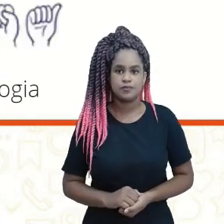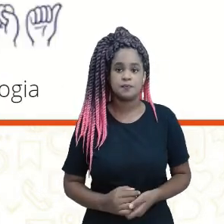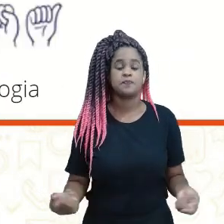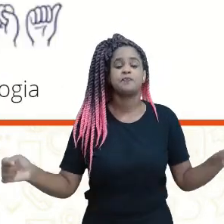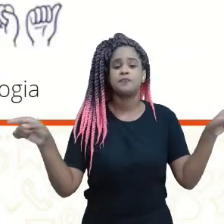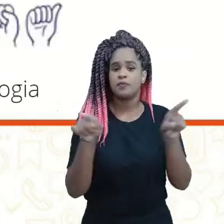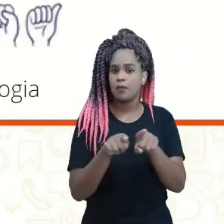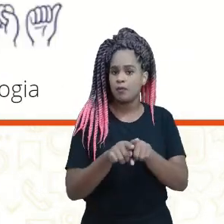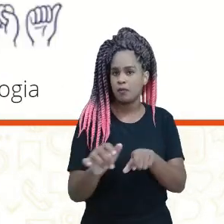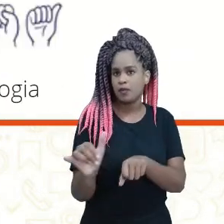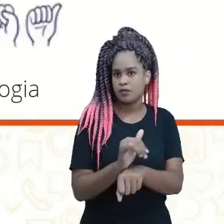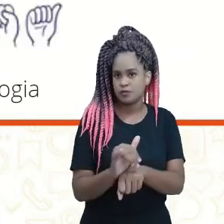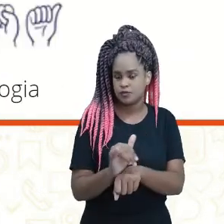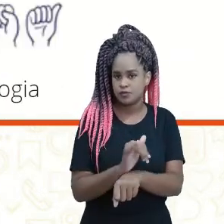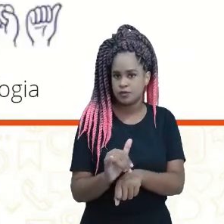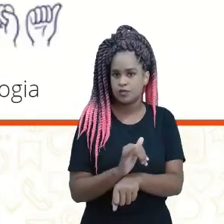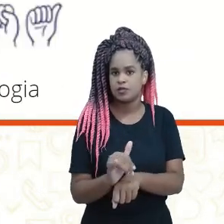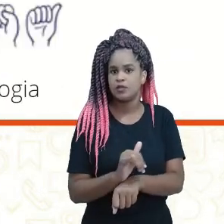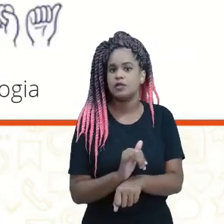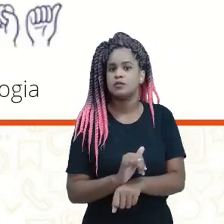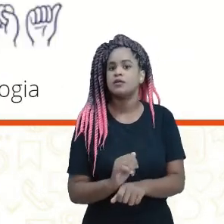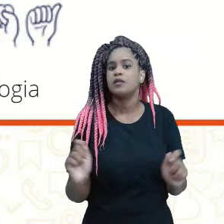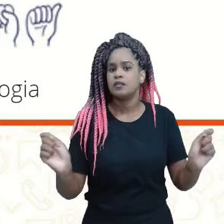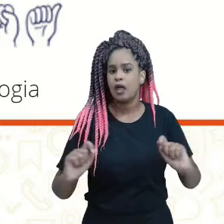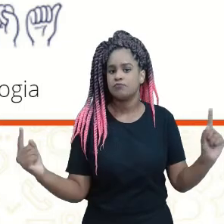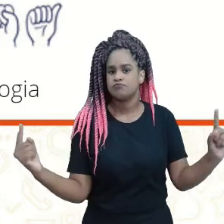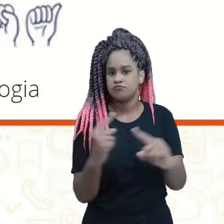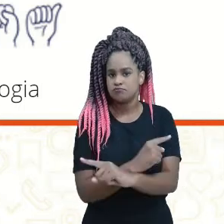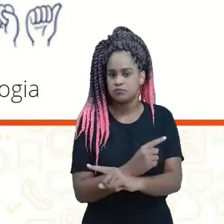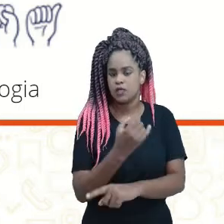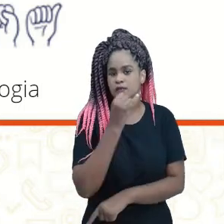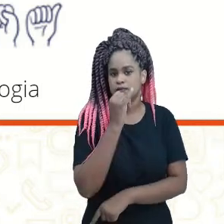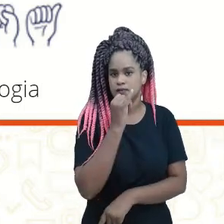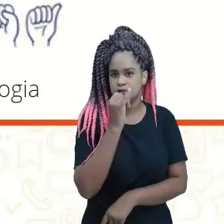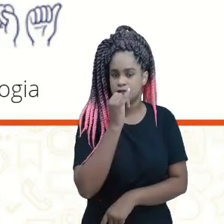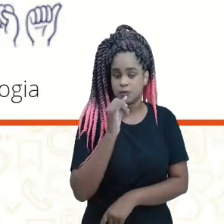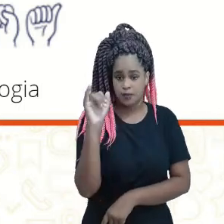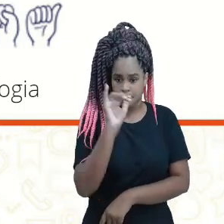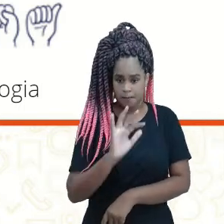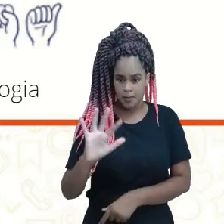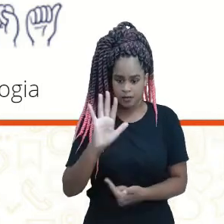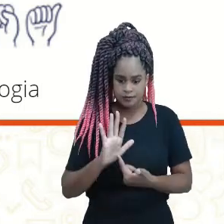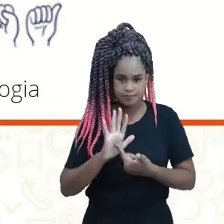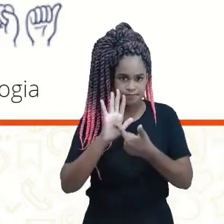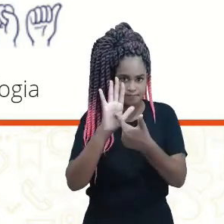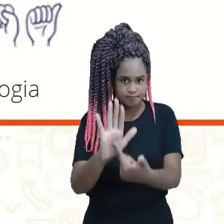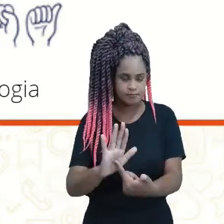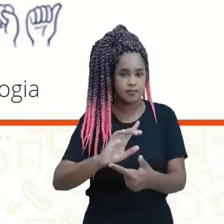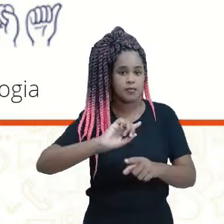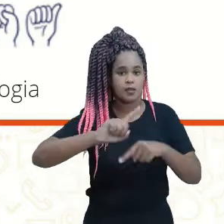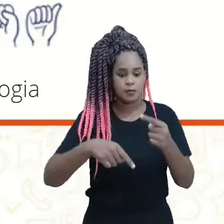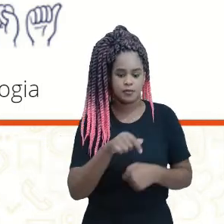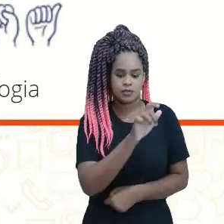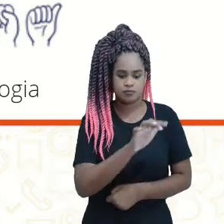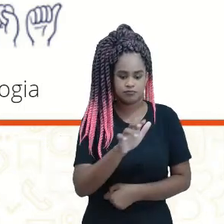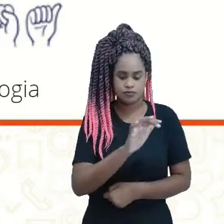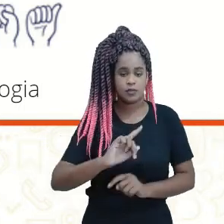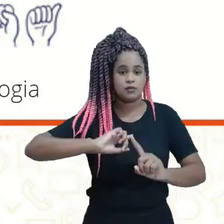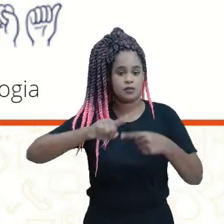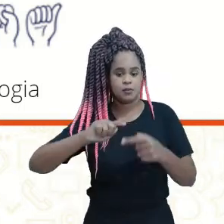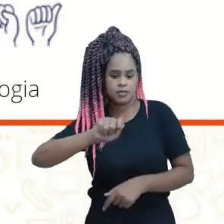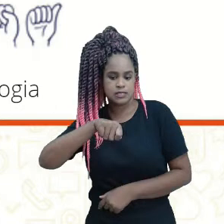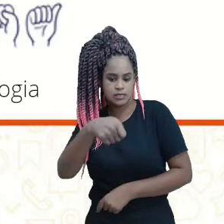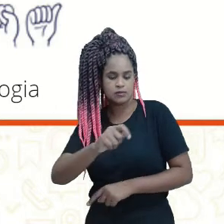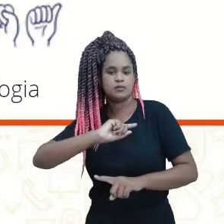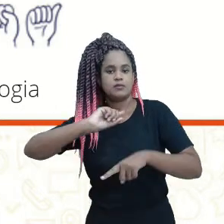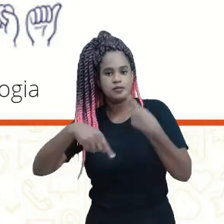Também como estratégia sanduíche, a gente tem o inverso. Mostra a imagem, faz a datilologia, faz o